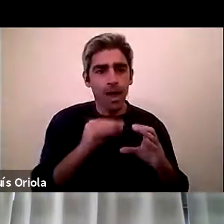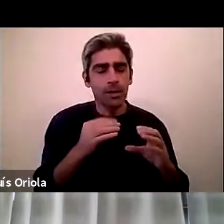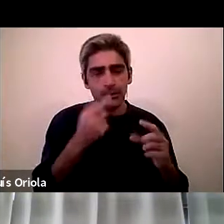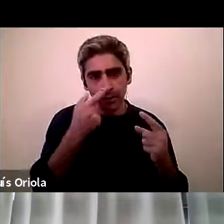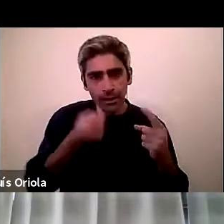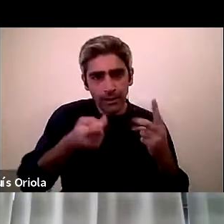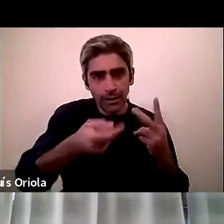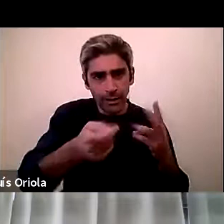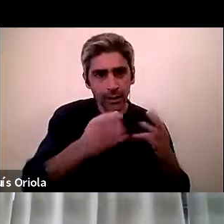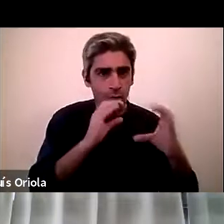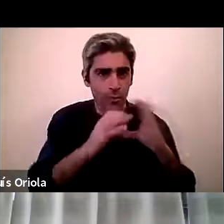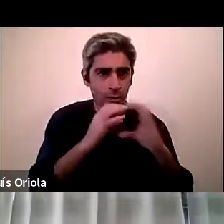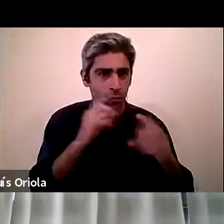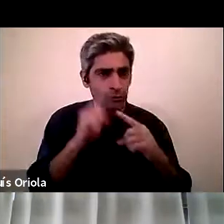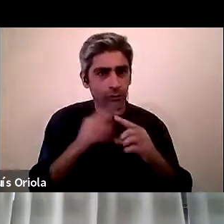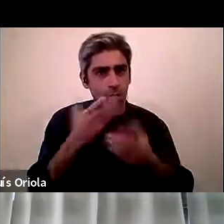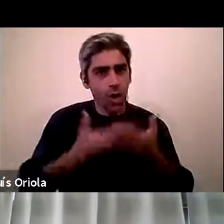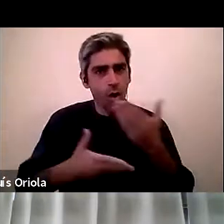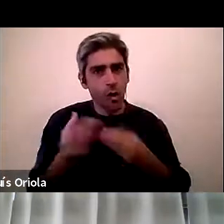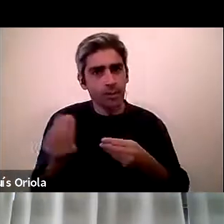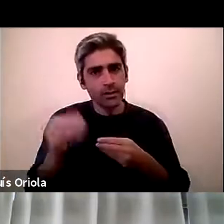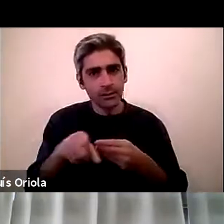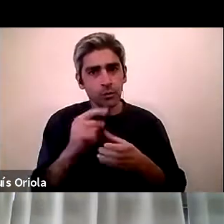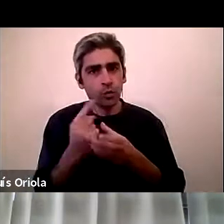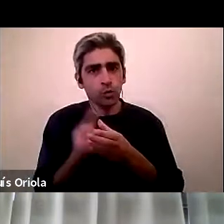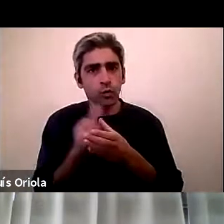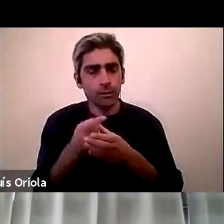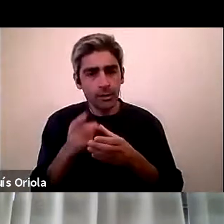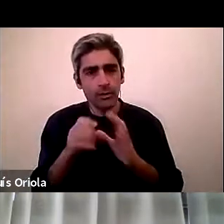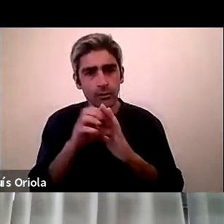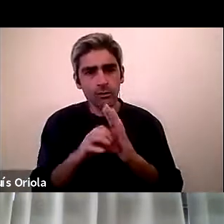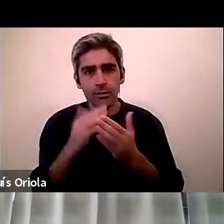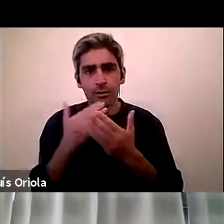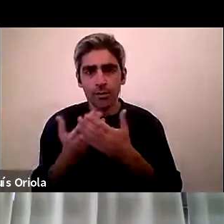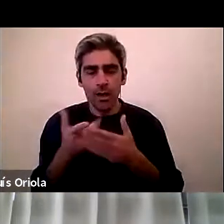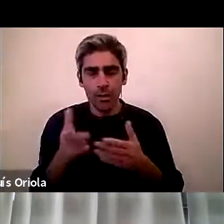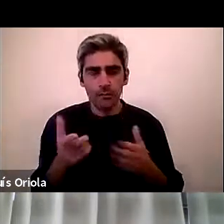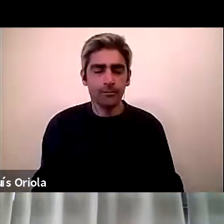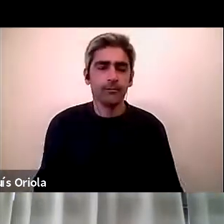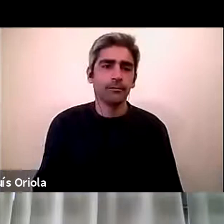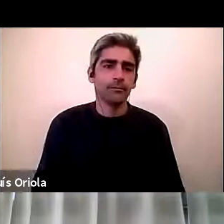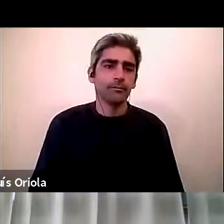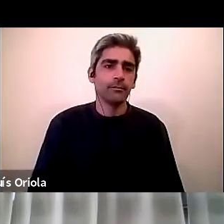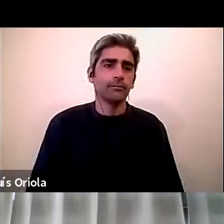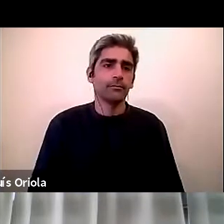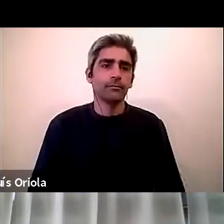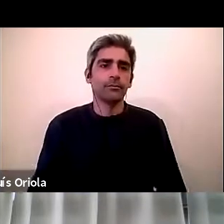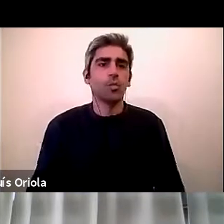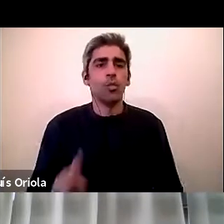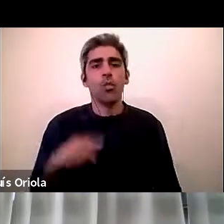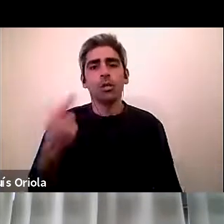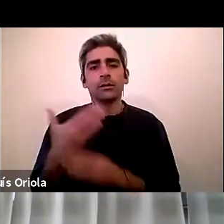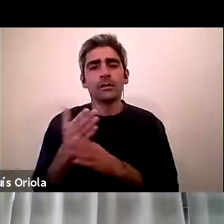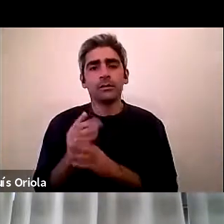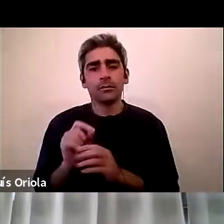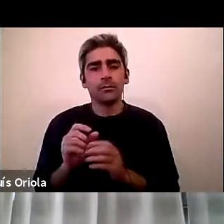assiduidade, precisamente para compensar esse isolamento que a condição lhe está a trazer. Numa outra secção, para me alongar